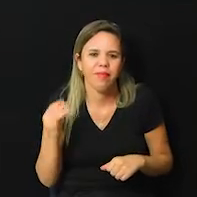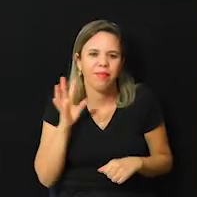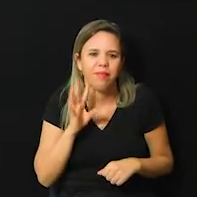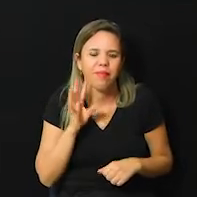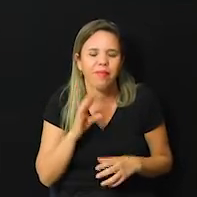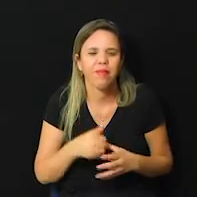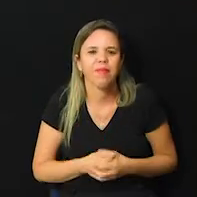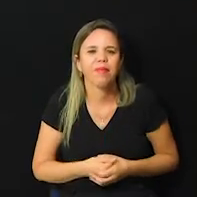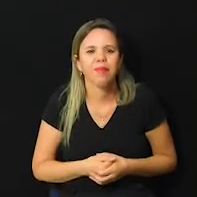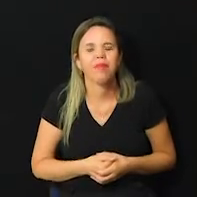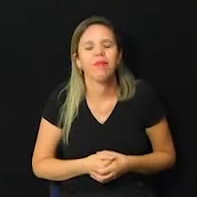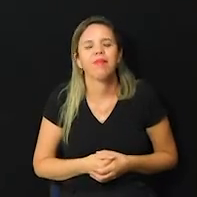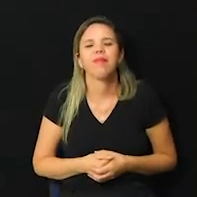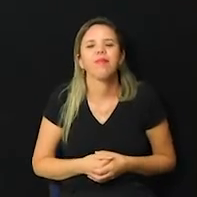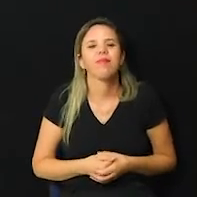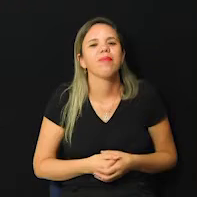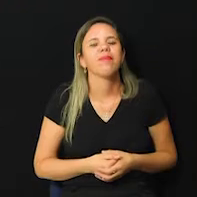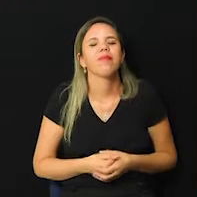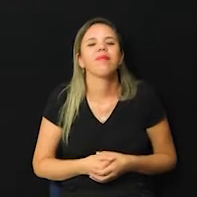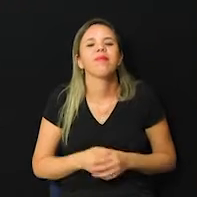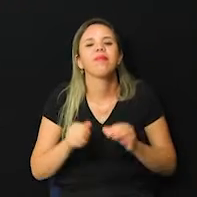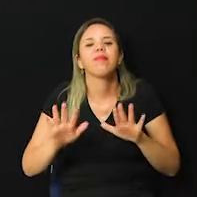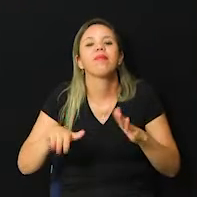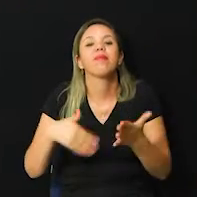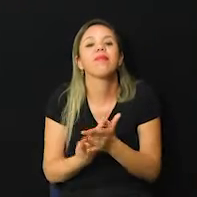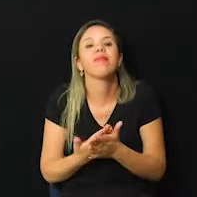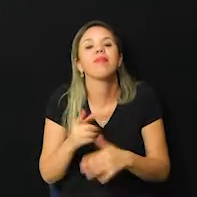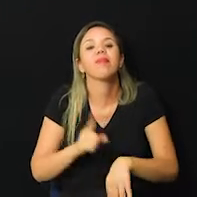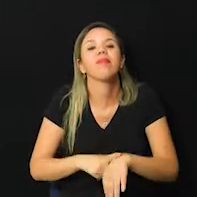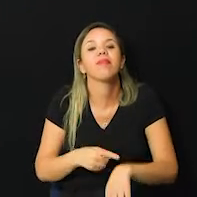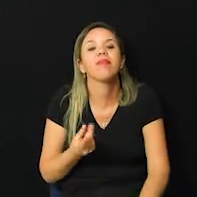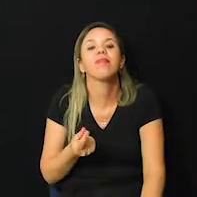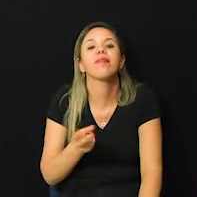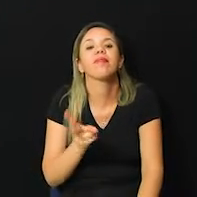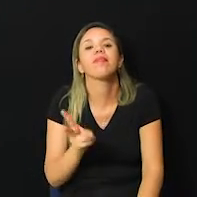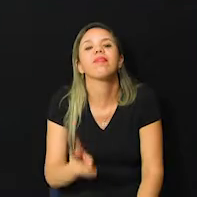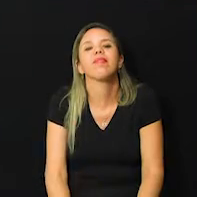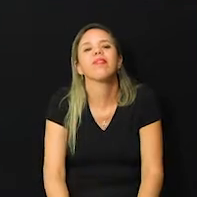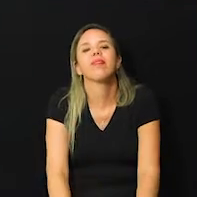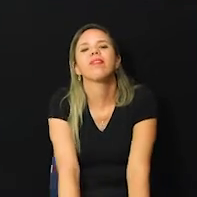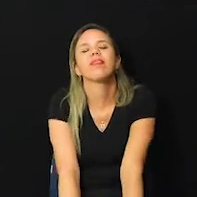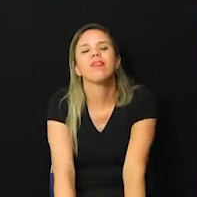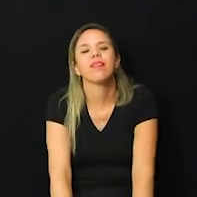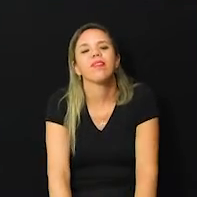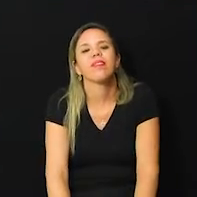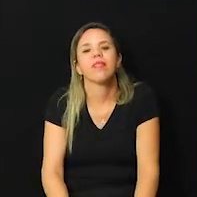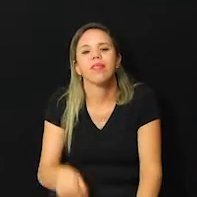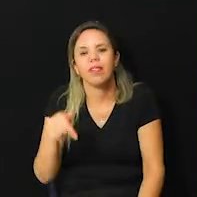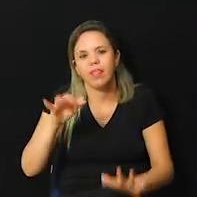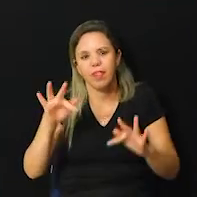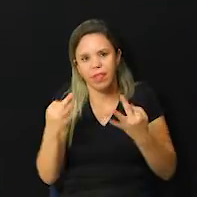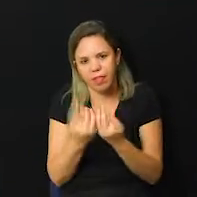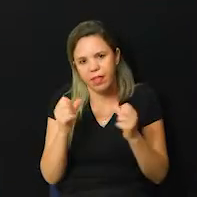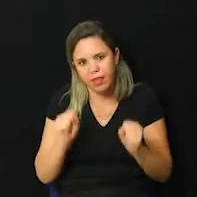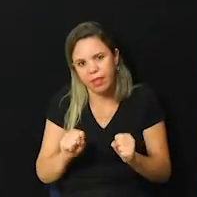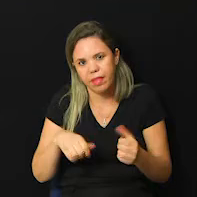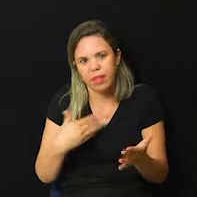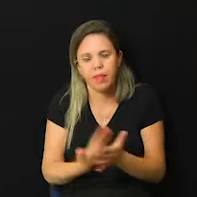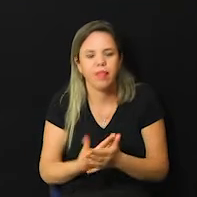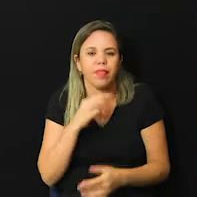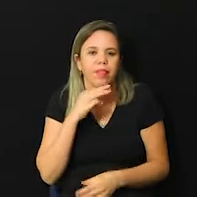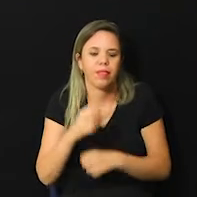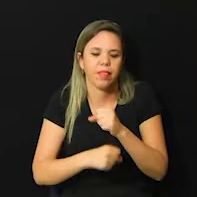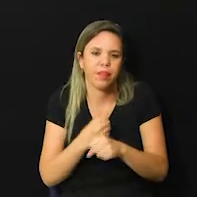Isso é muito legal você vai ficar aí até quando o Gabriele e nessa família eu